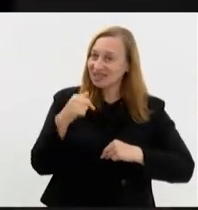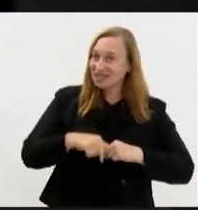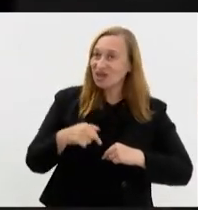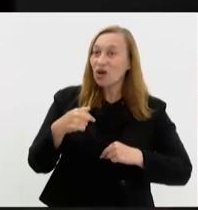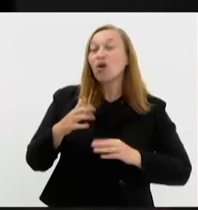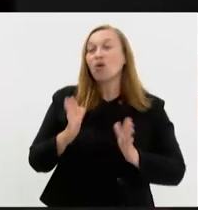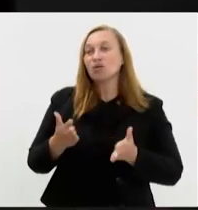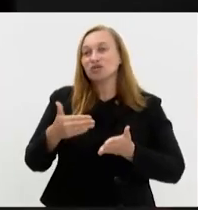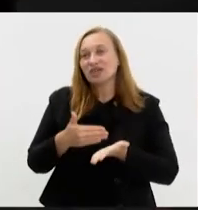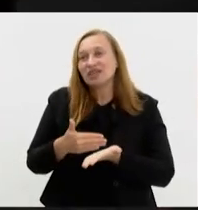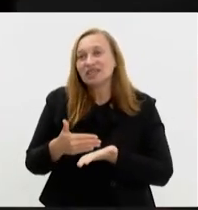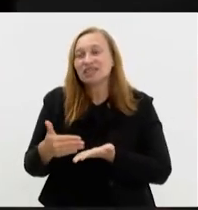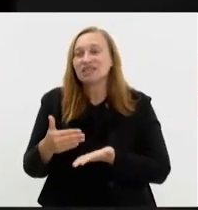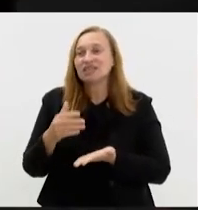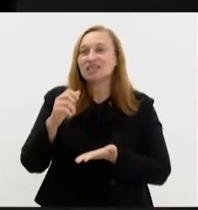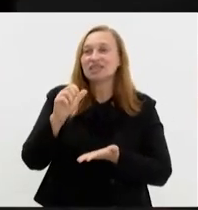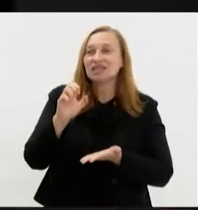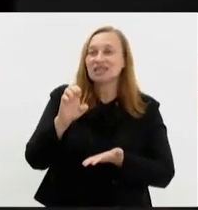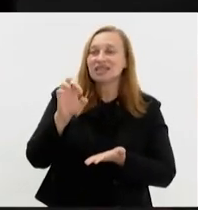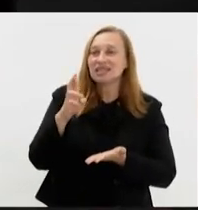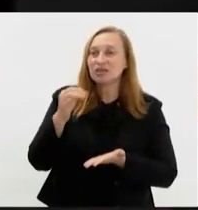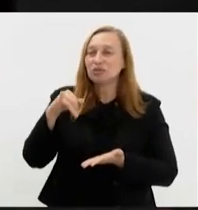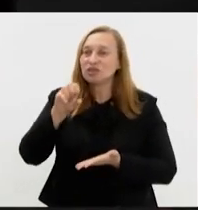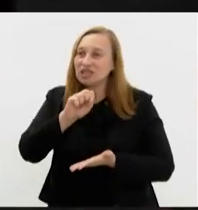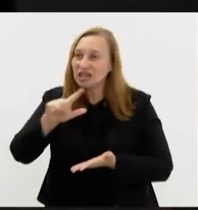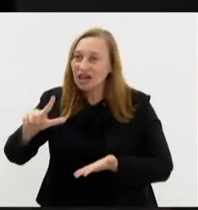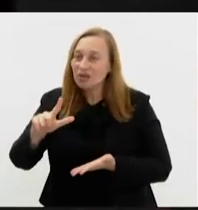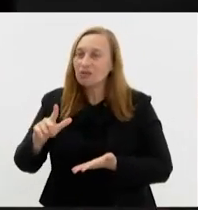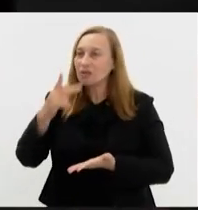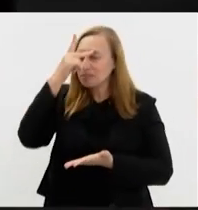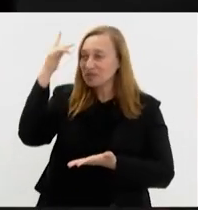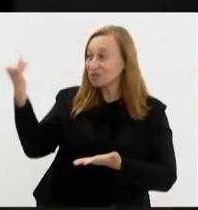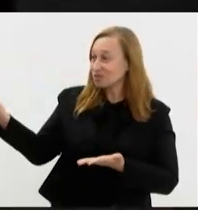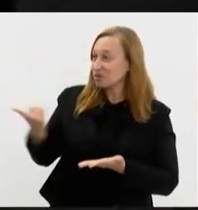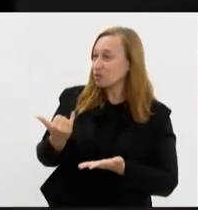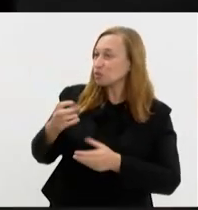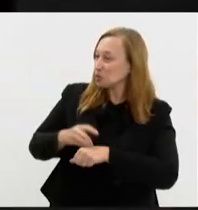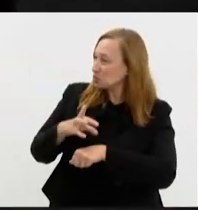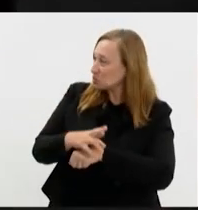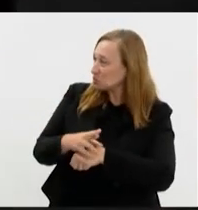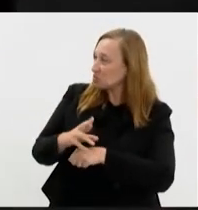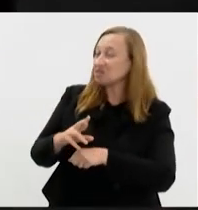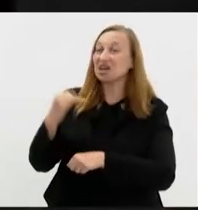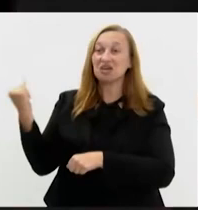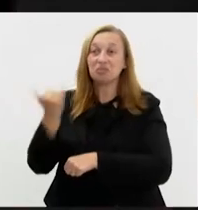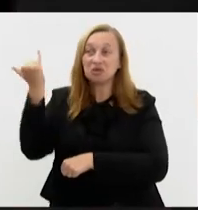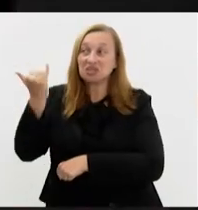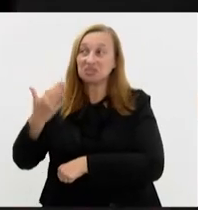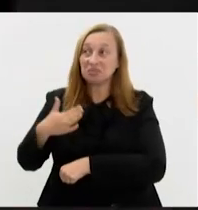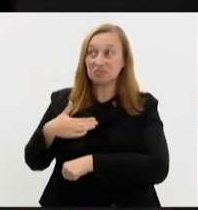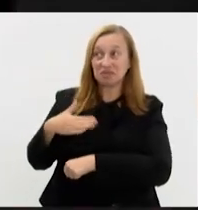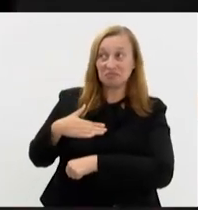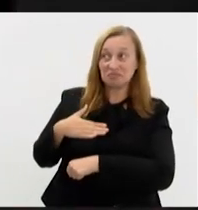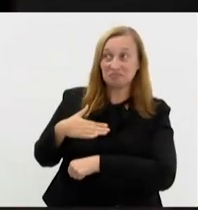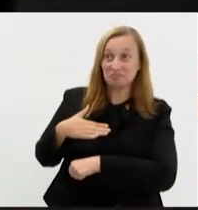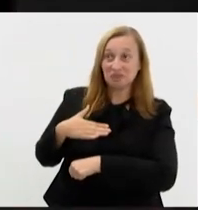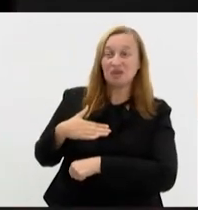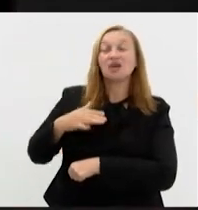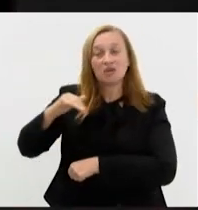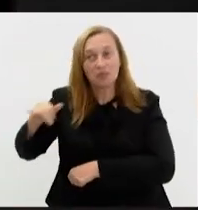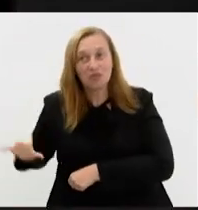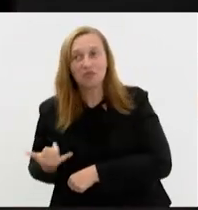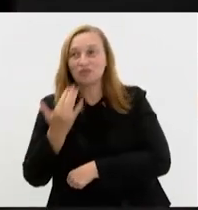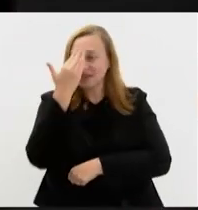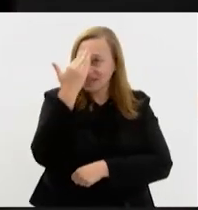cerimonial e uma uma pessoa do cerimonial me disse Doutor esse evento é muito importante para mim então eu aproveito para